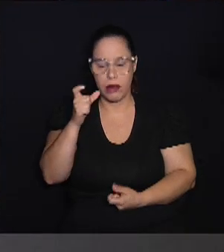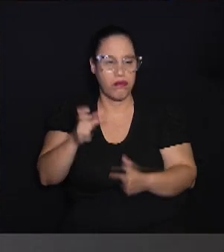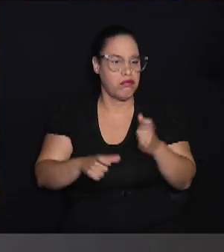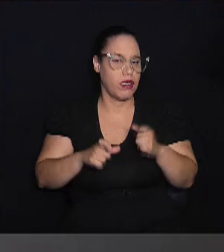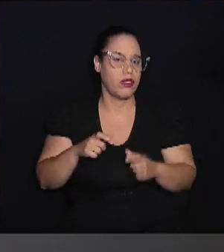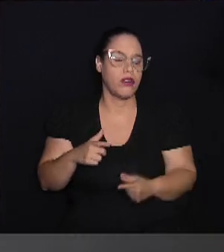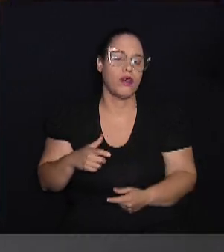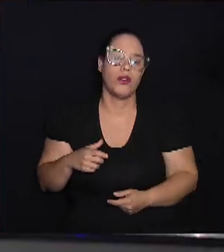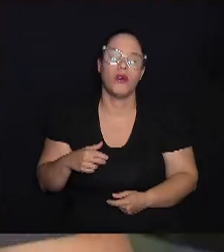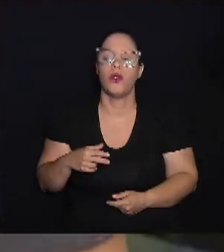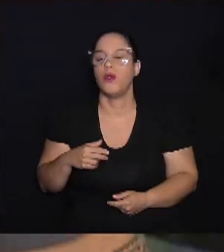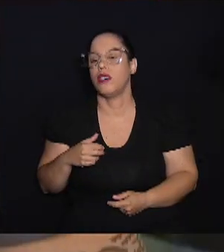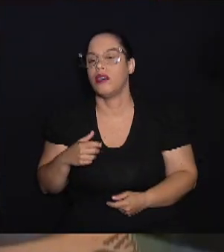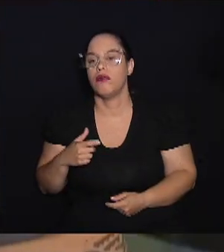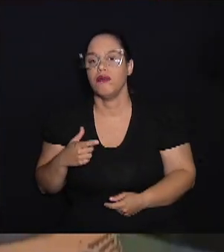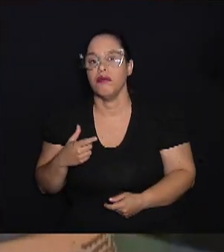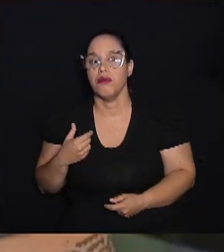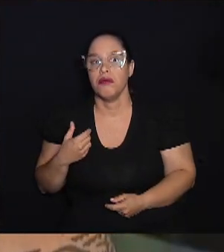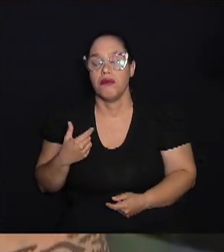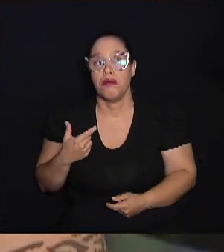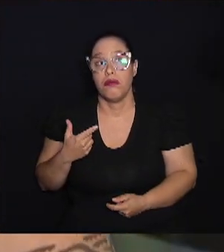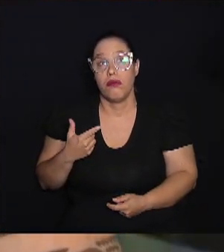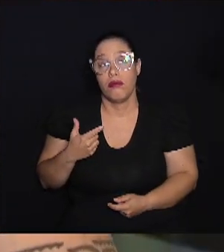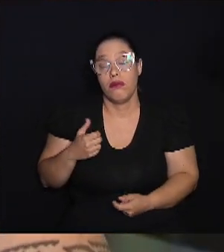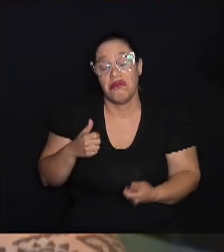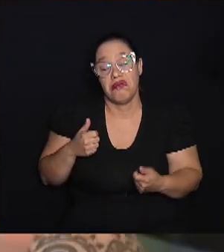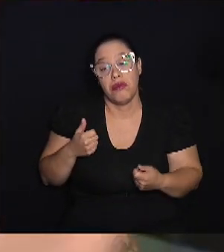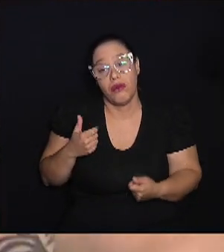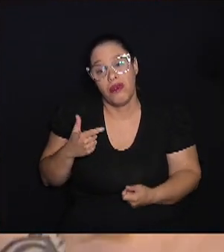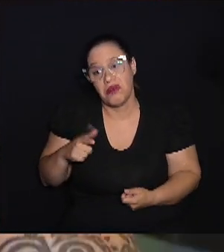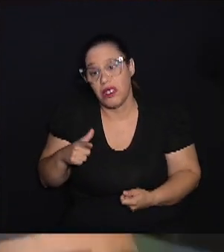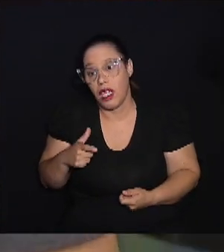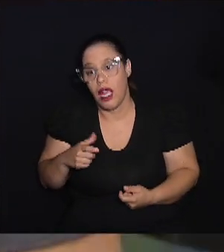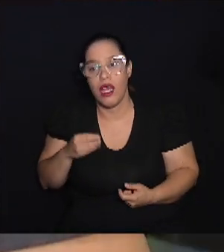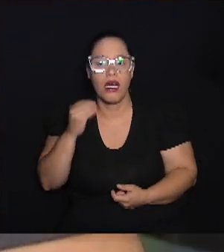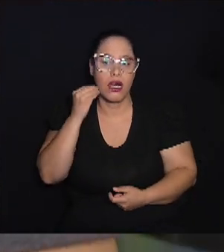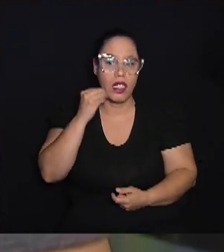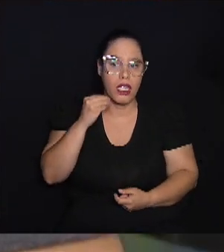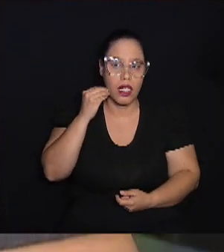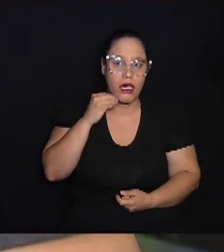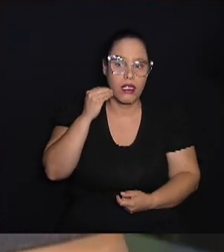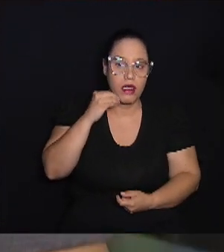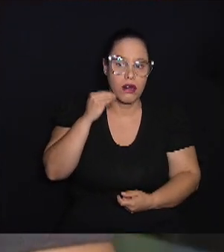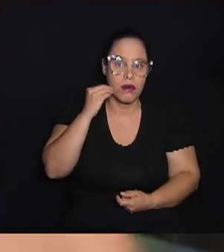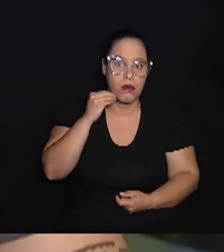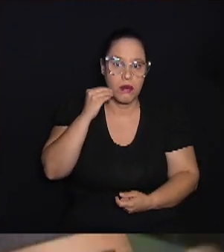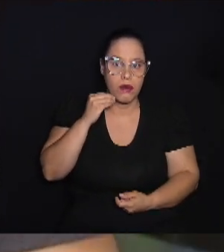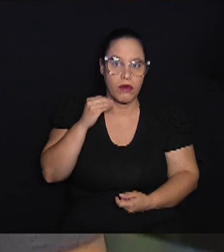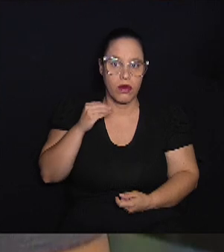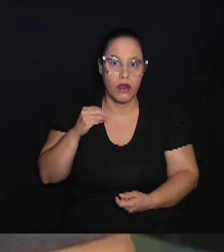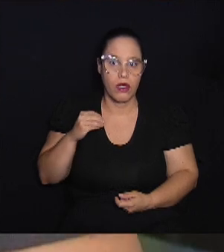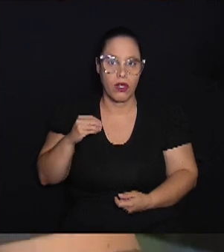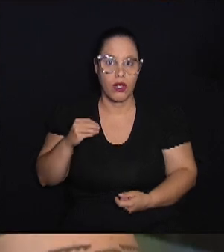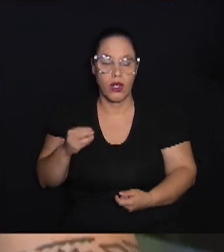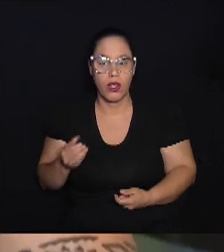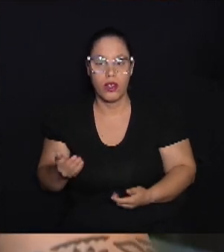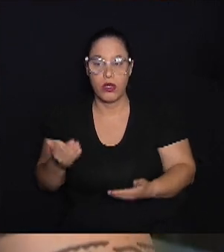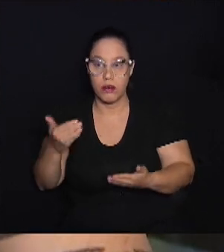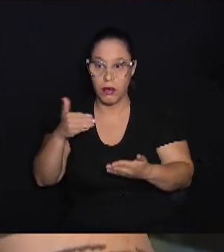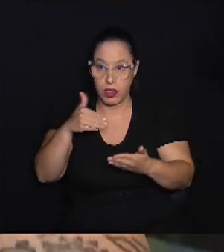na área, a gente coloca em determinada posição, né? Normalmente a gente coloca na parte interna, que é a parte de tirar